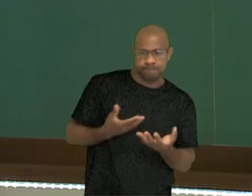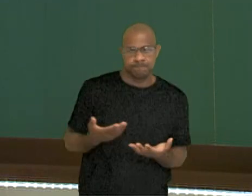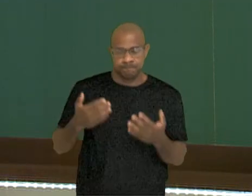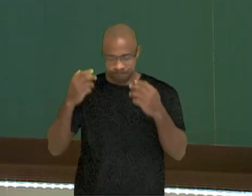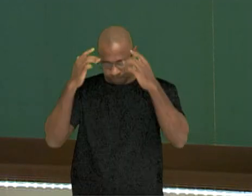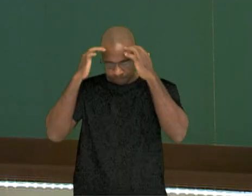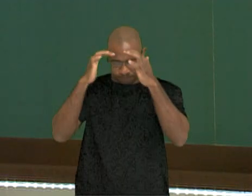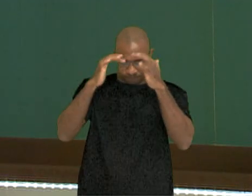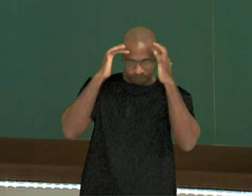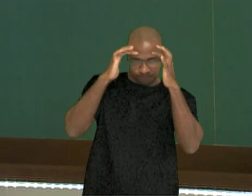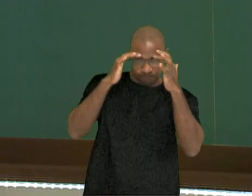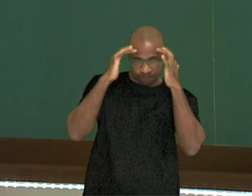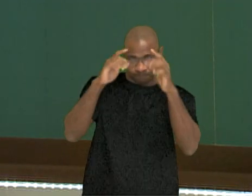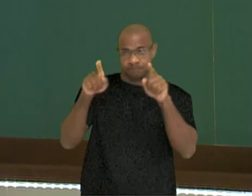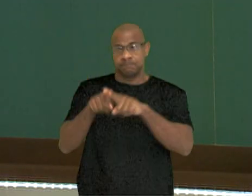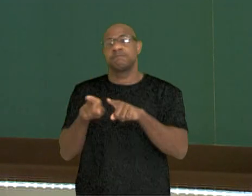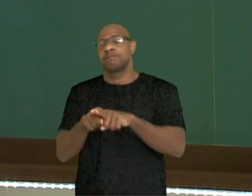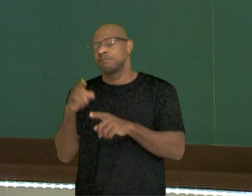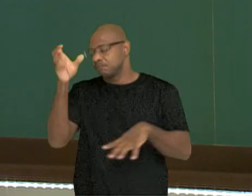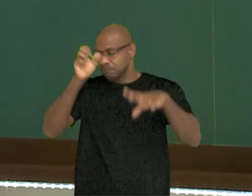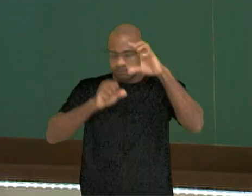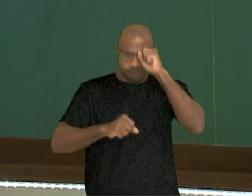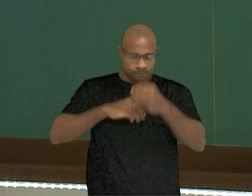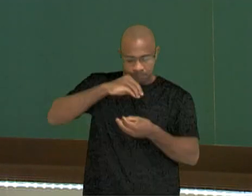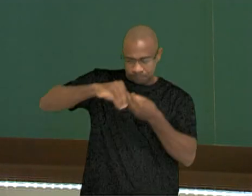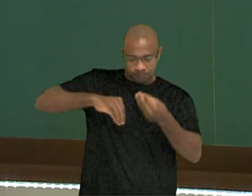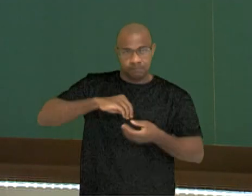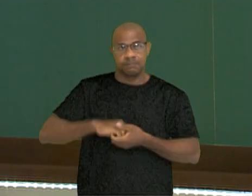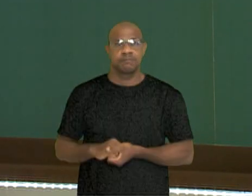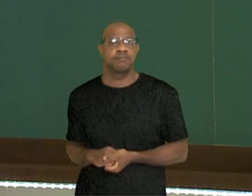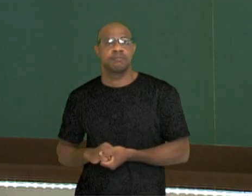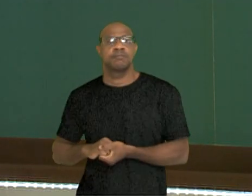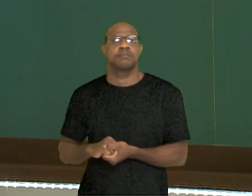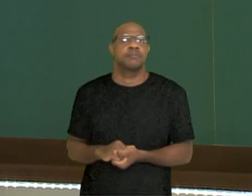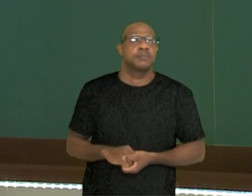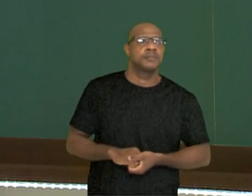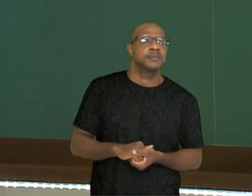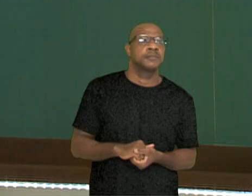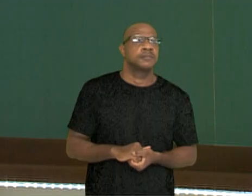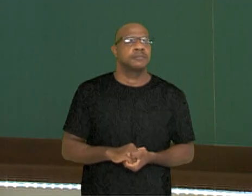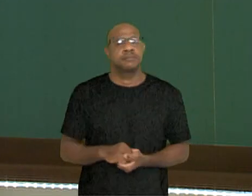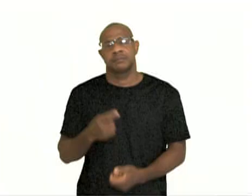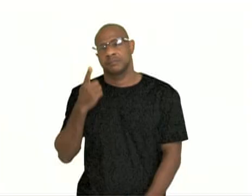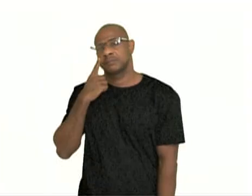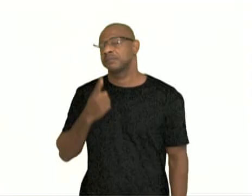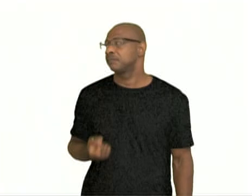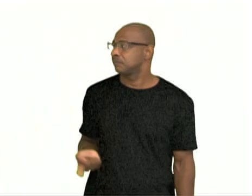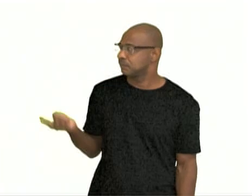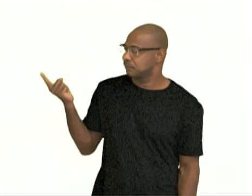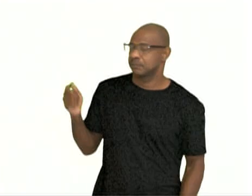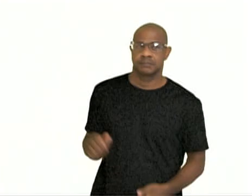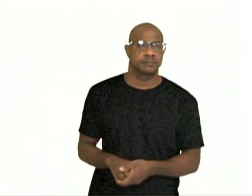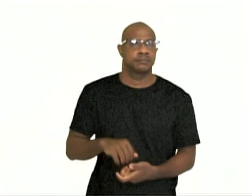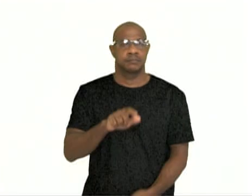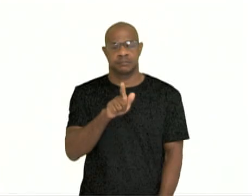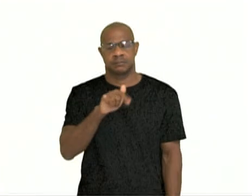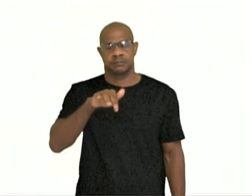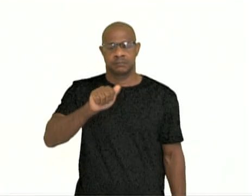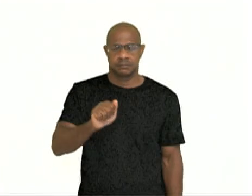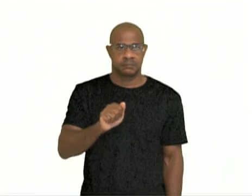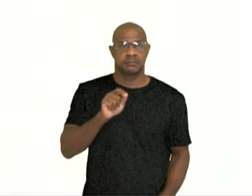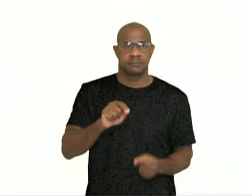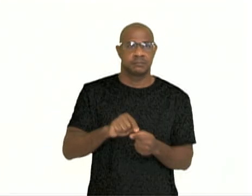nosso cérebro naquilo que a gente está aprendendo. Então, vamos ver o que você escreveu? Olha só. A ginga é formado